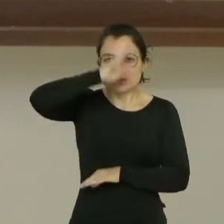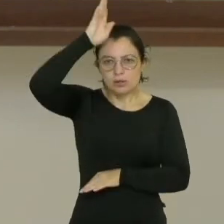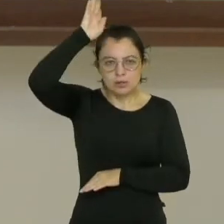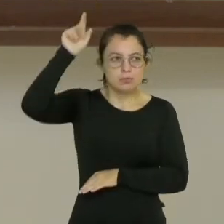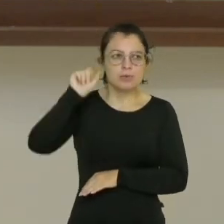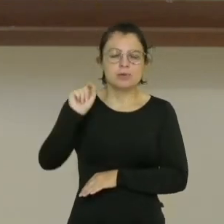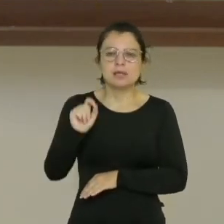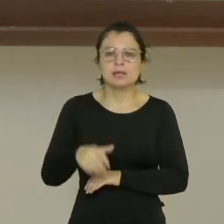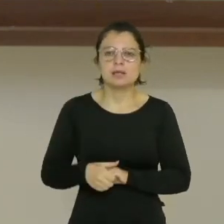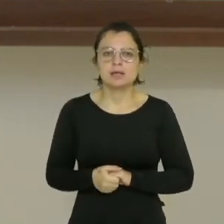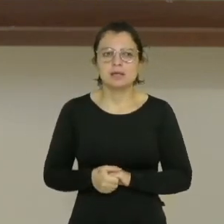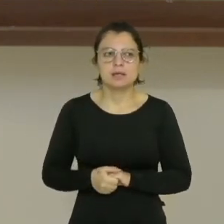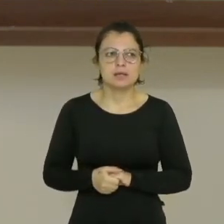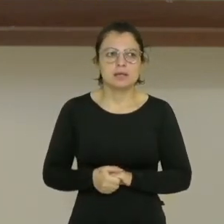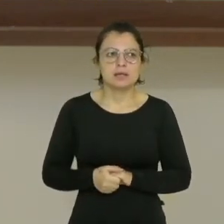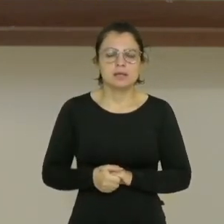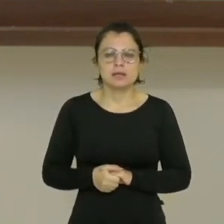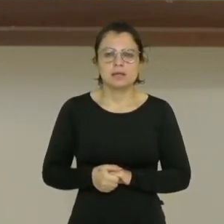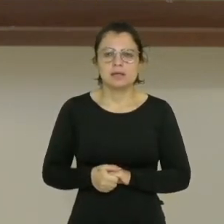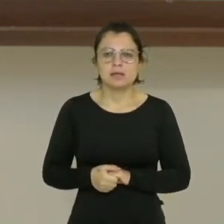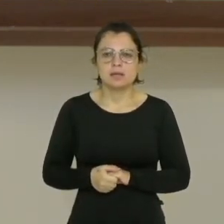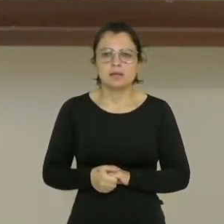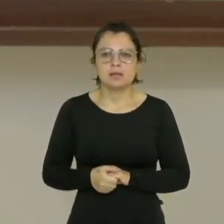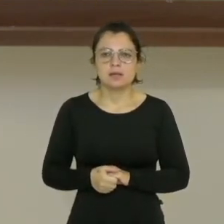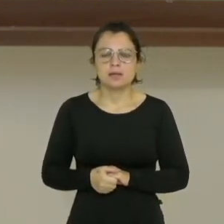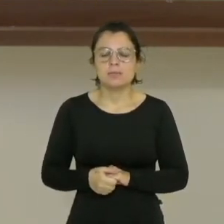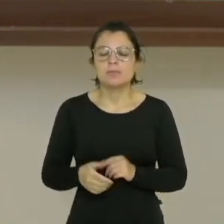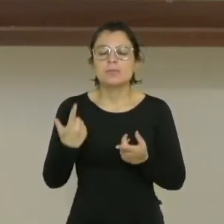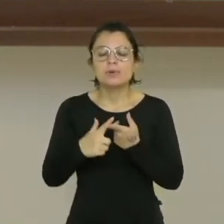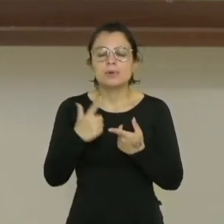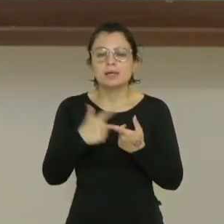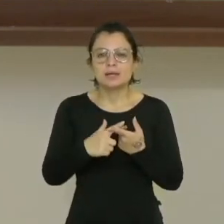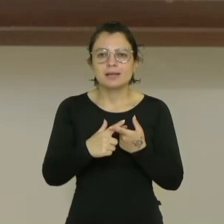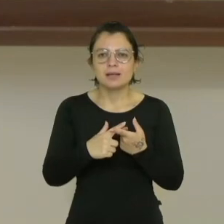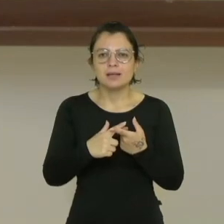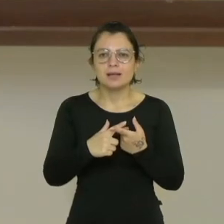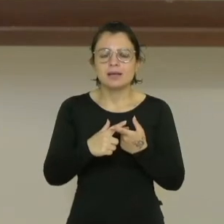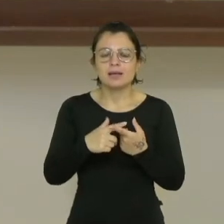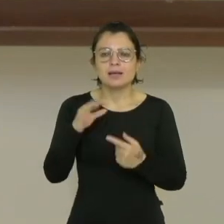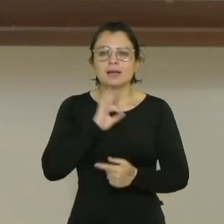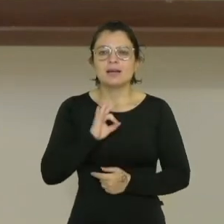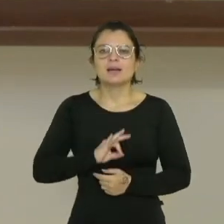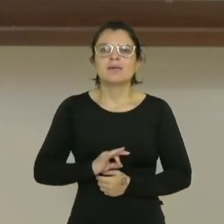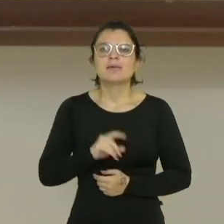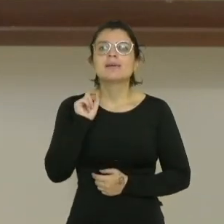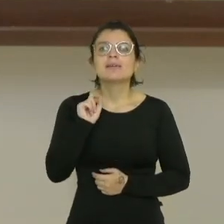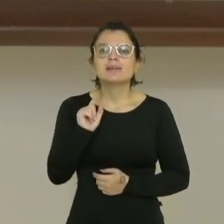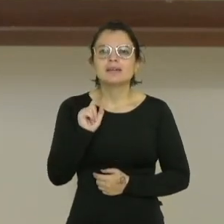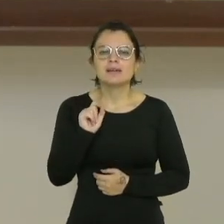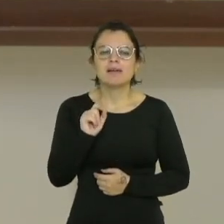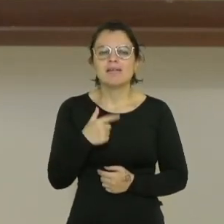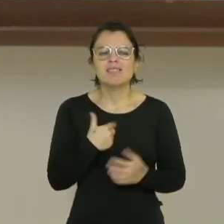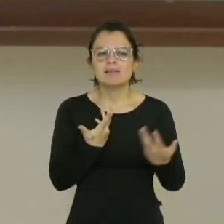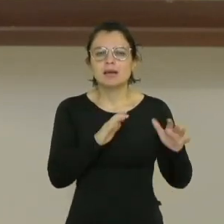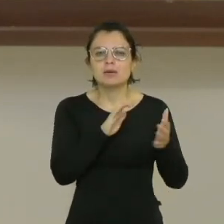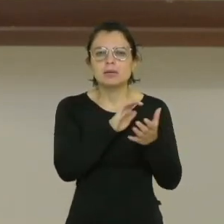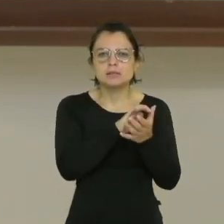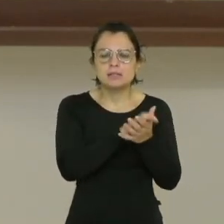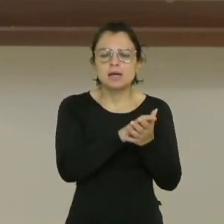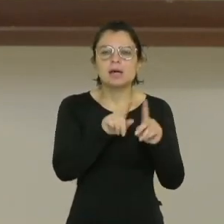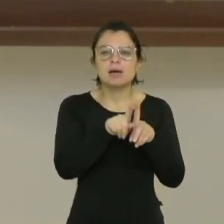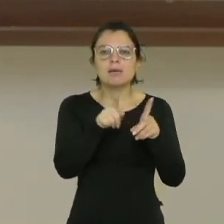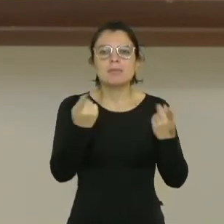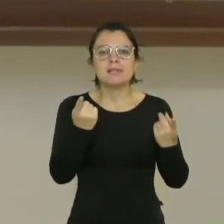padres não levavam o celibato a sério, não conseguiam cumprir com esse mandamento. Então, logo, não